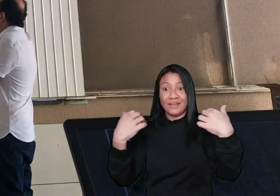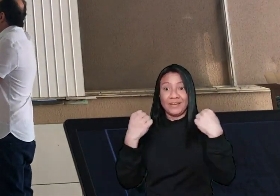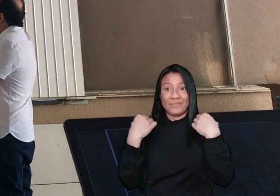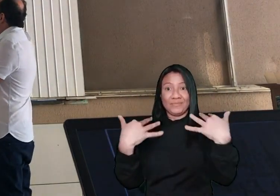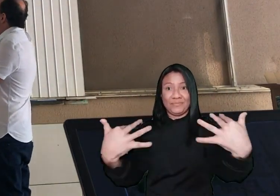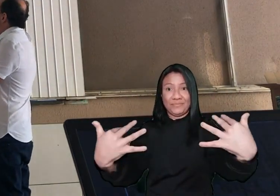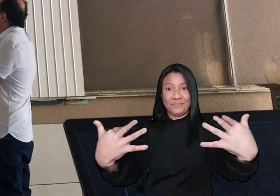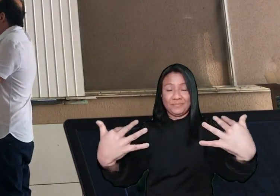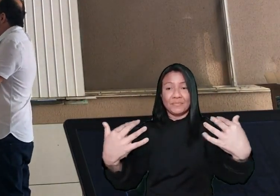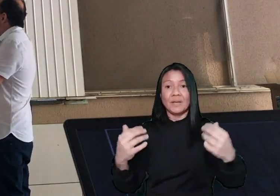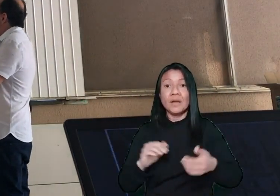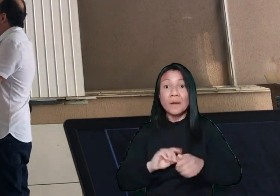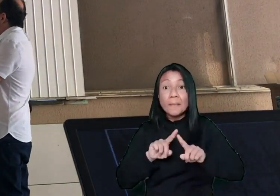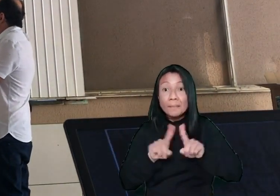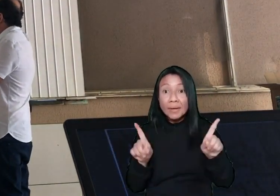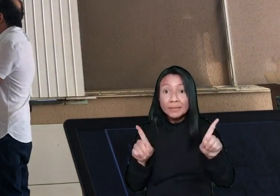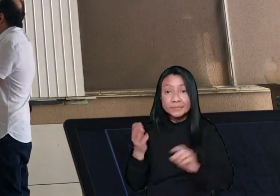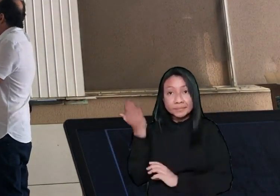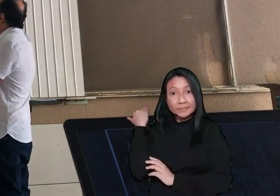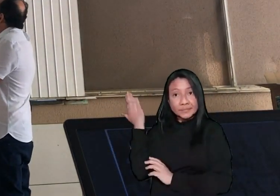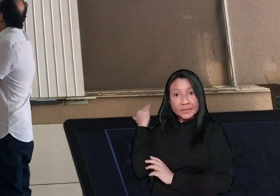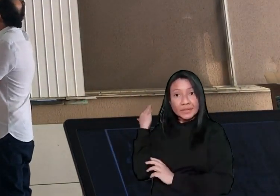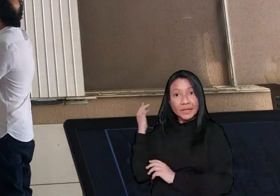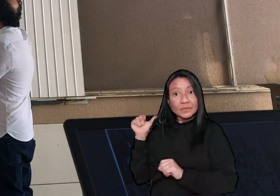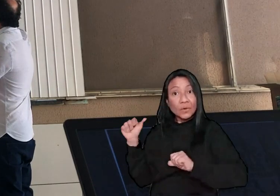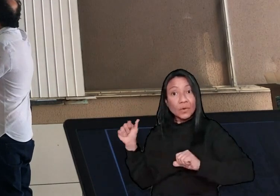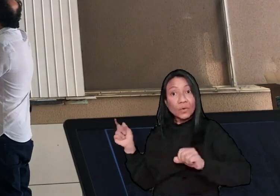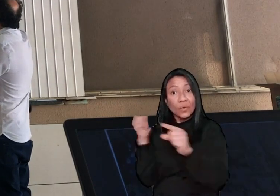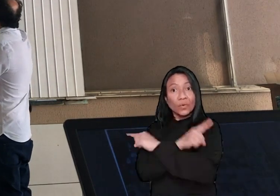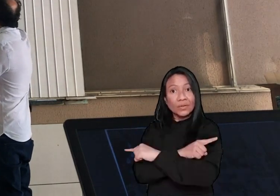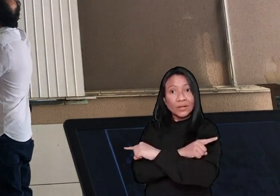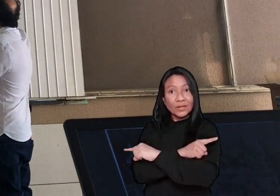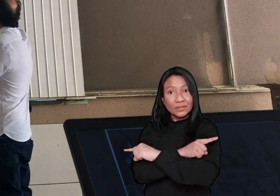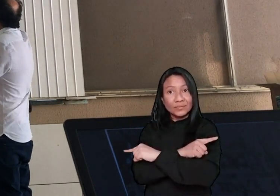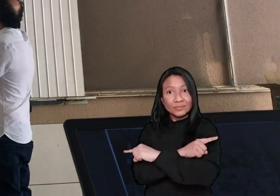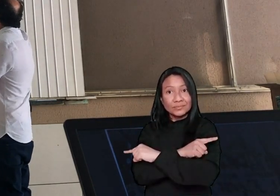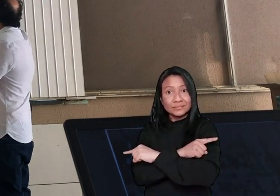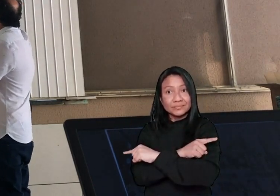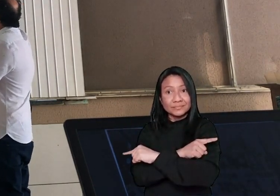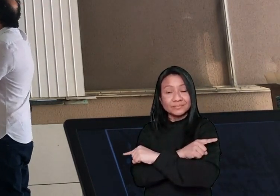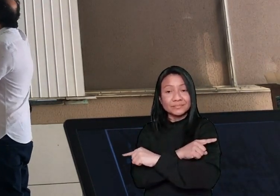da comunhão é que o padre se voltava para cá, mas todos ficavam para lá.